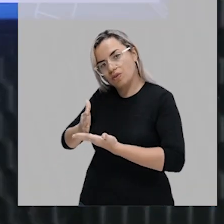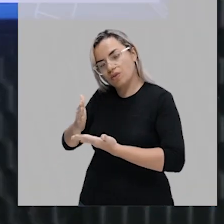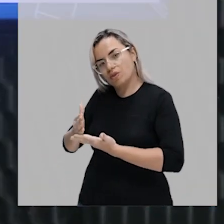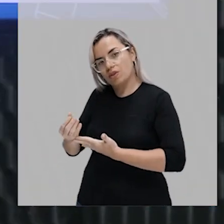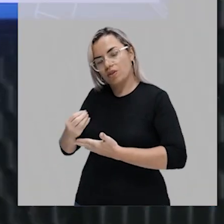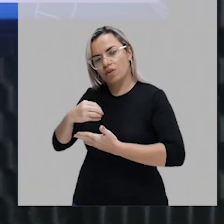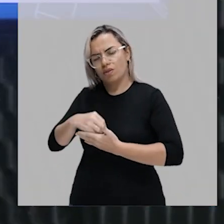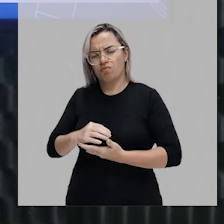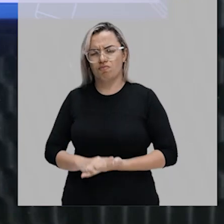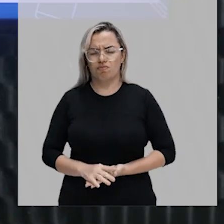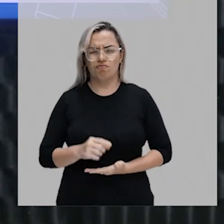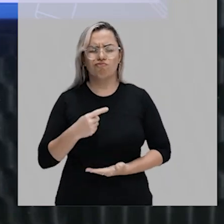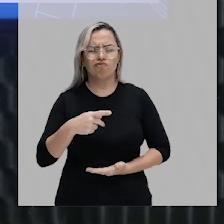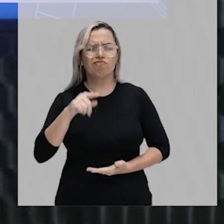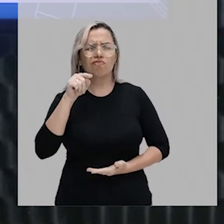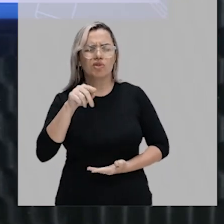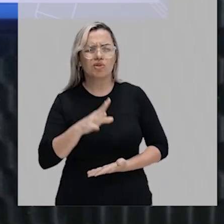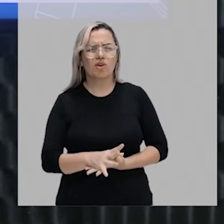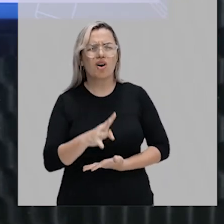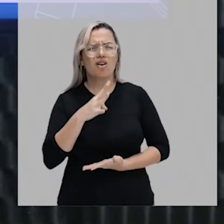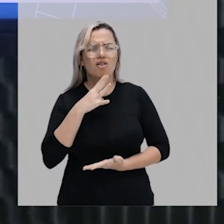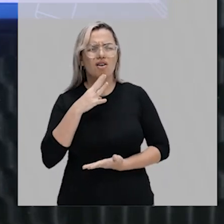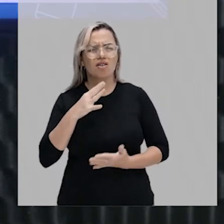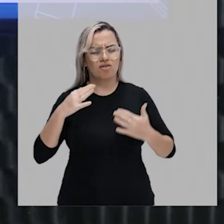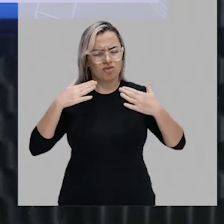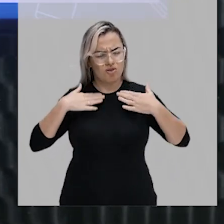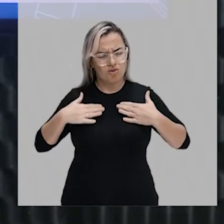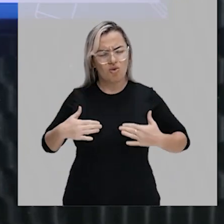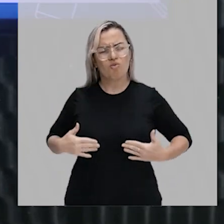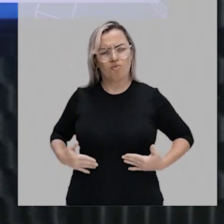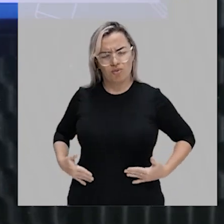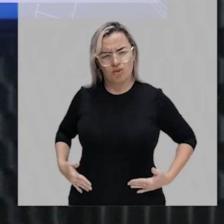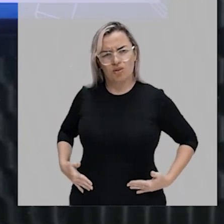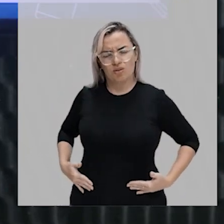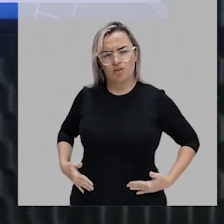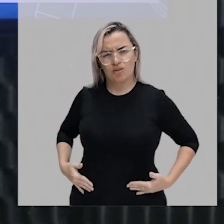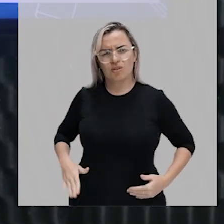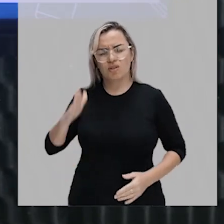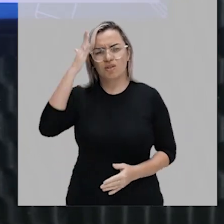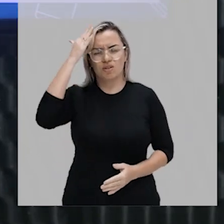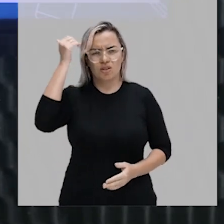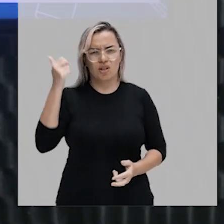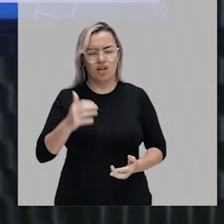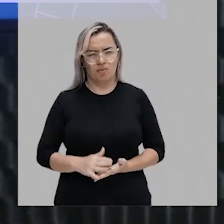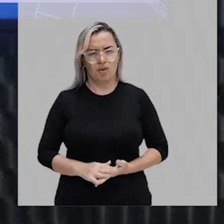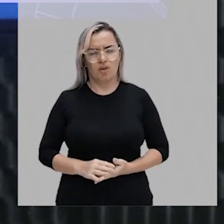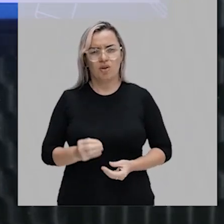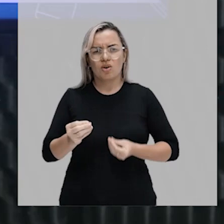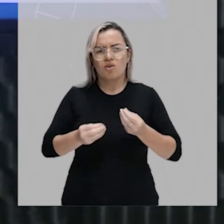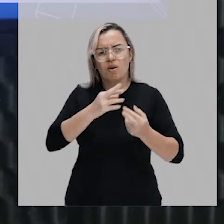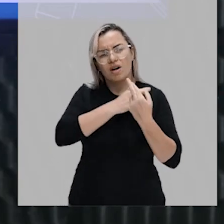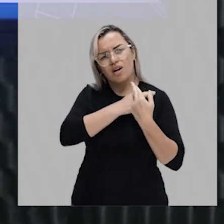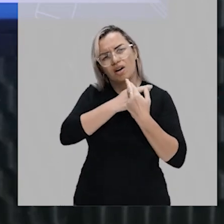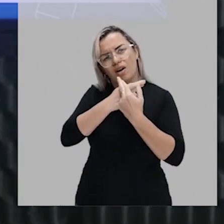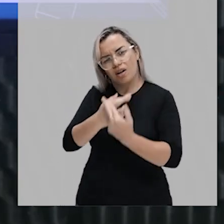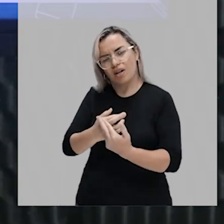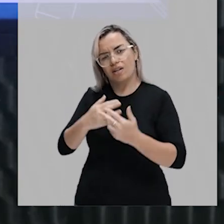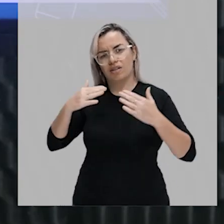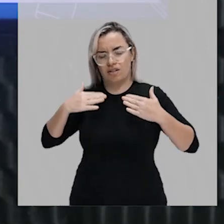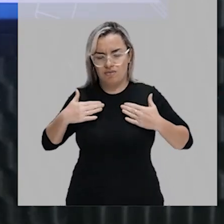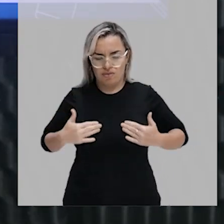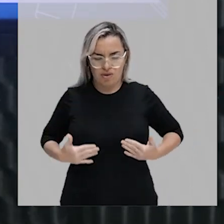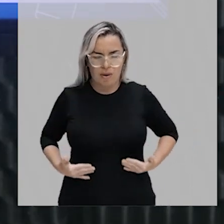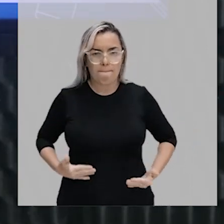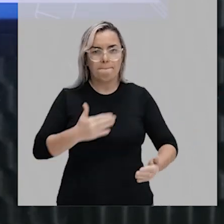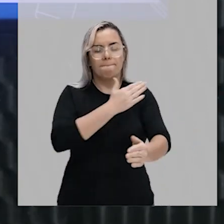Você conhece o seu corpo? Você sabe realmente para que serve cada parte do seu organismo? Então, hoje você